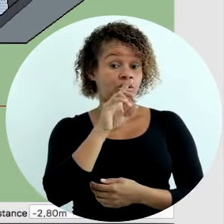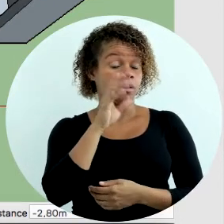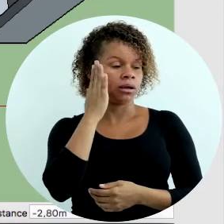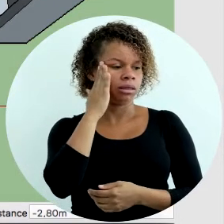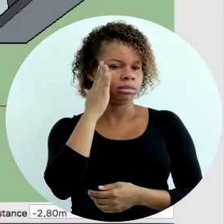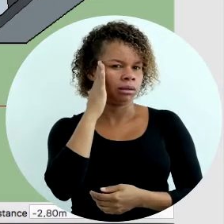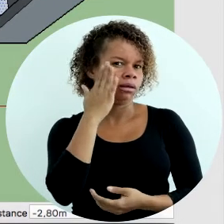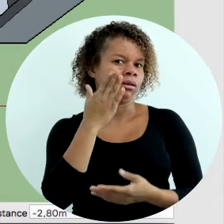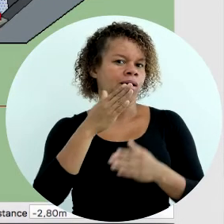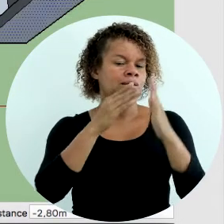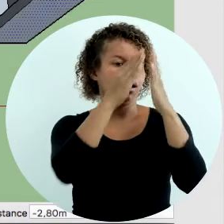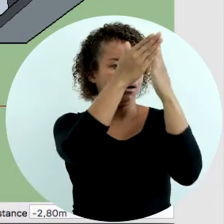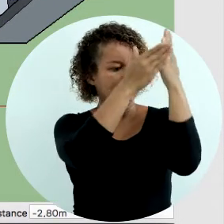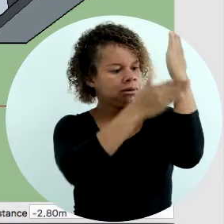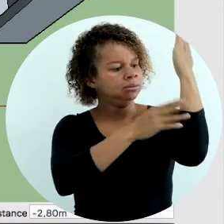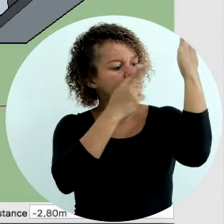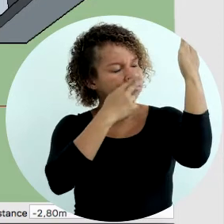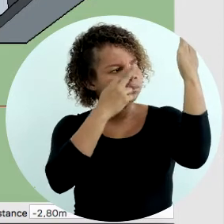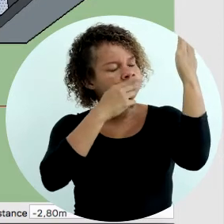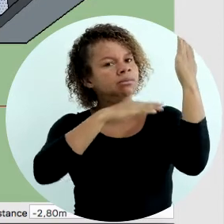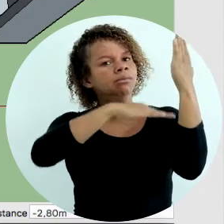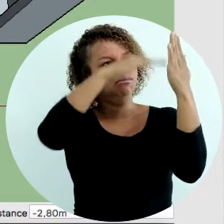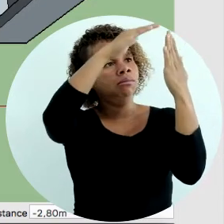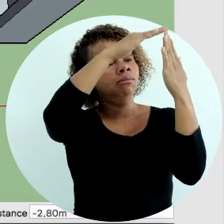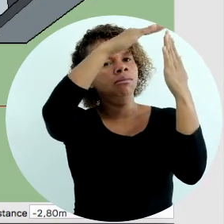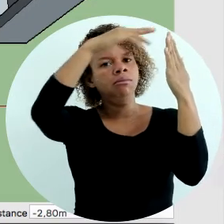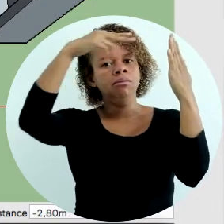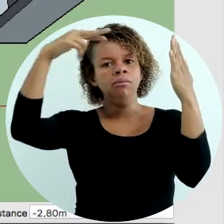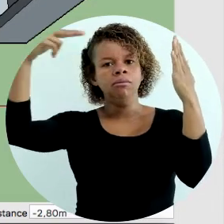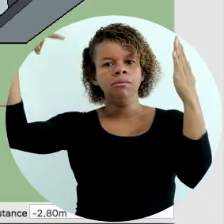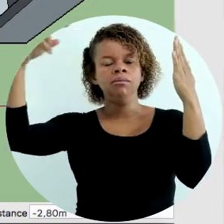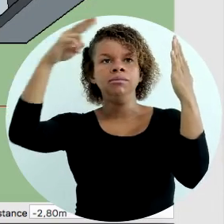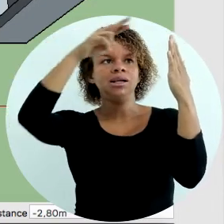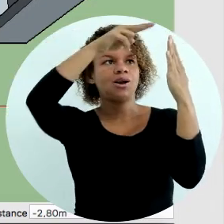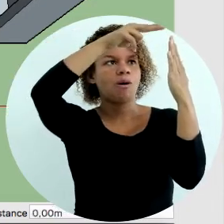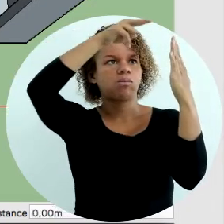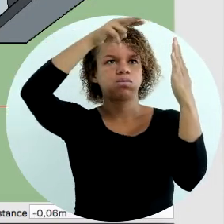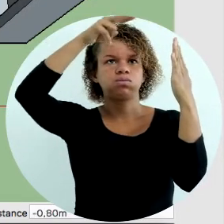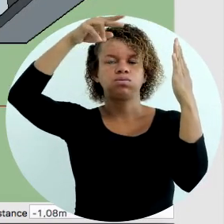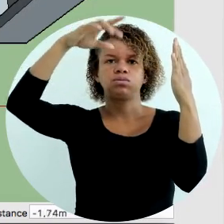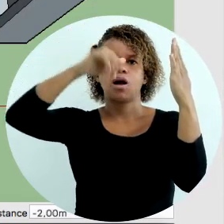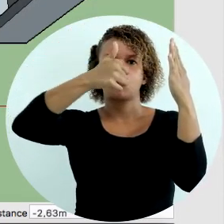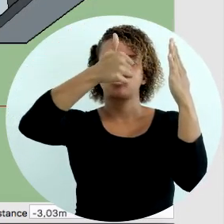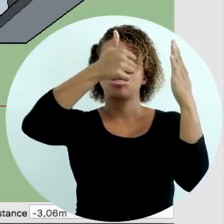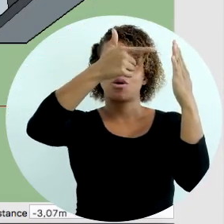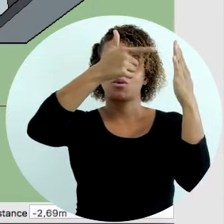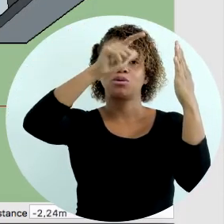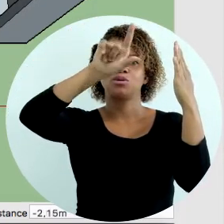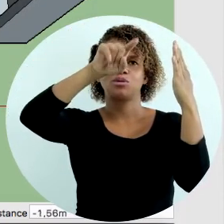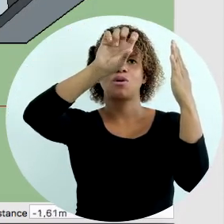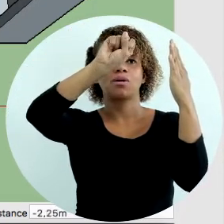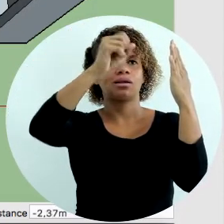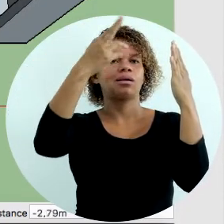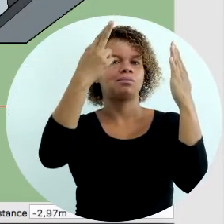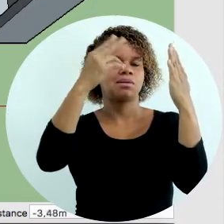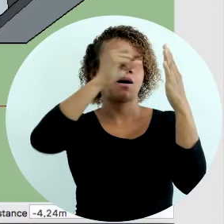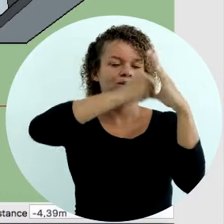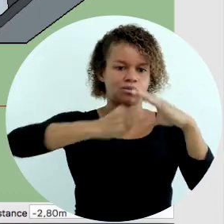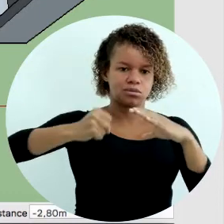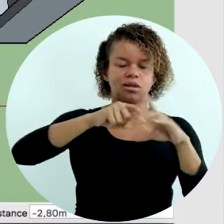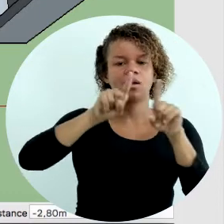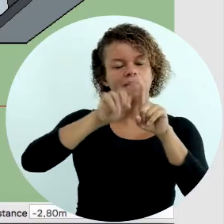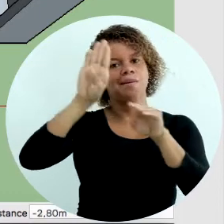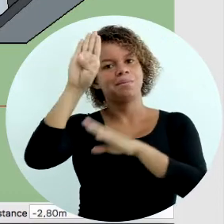Dessa forma o software entende que essa parede tem a mesma altura das demais. E o mesmo procedimento para o bloco do